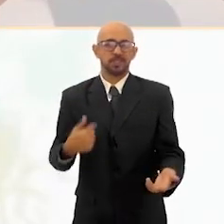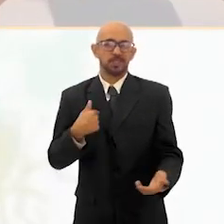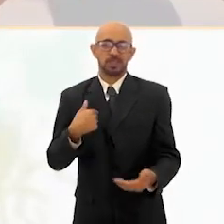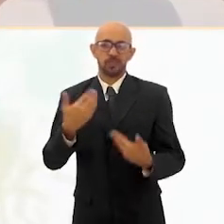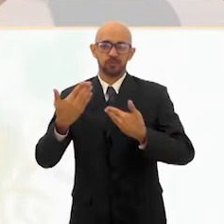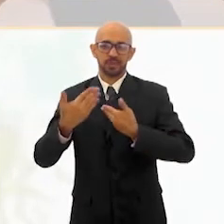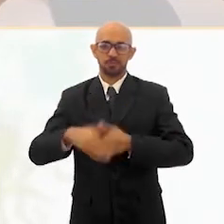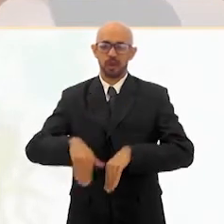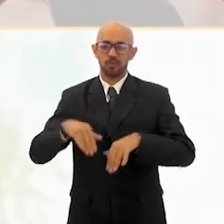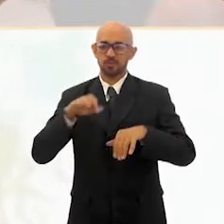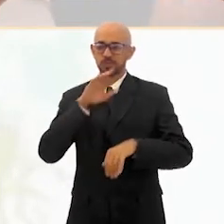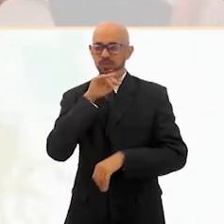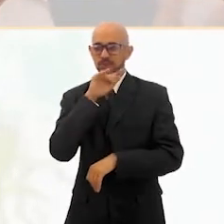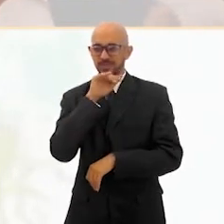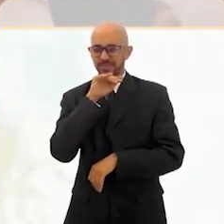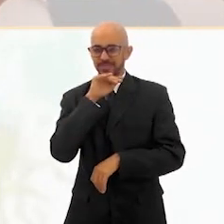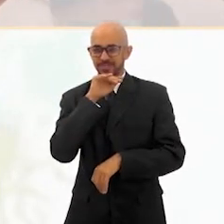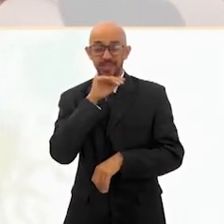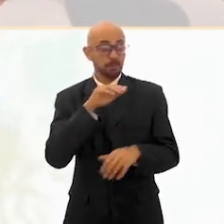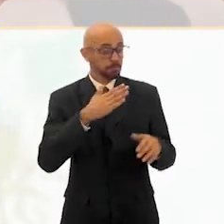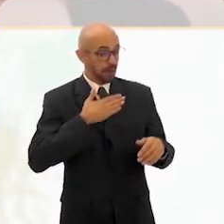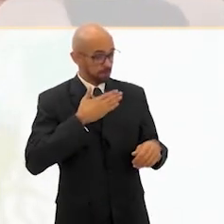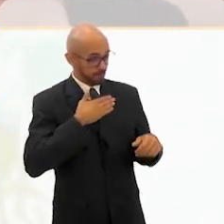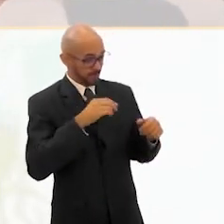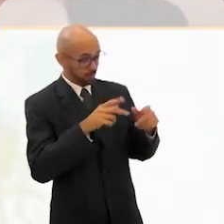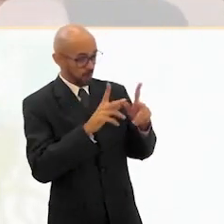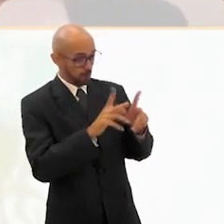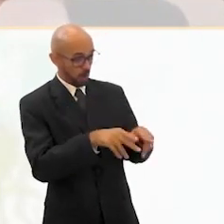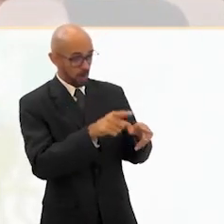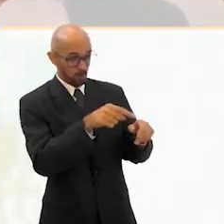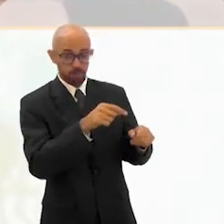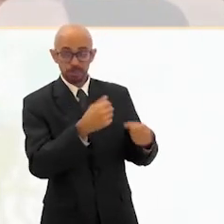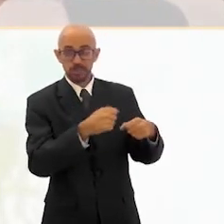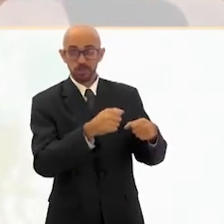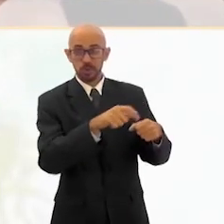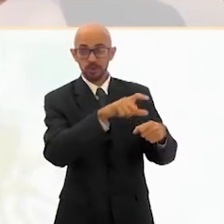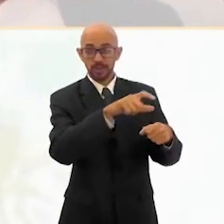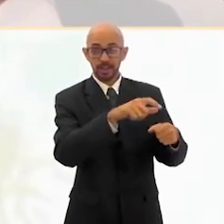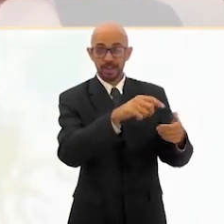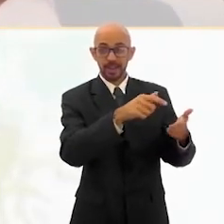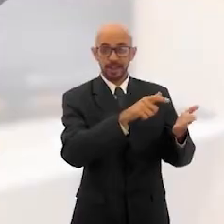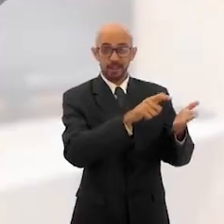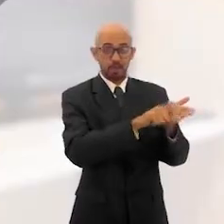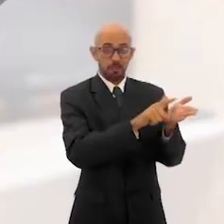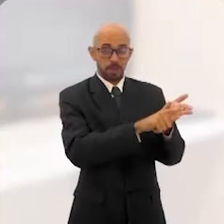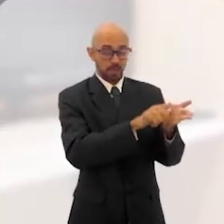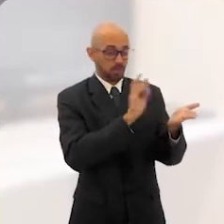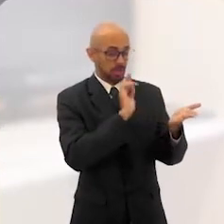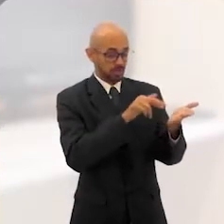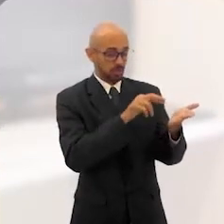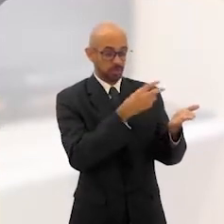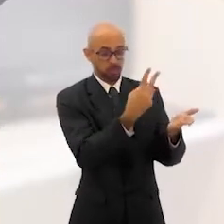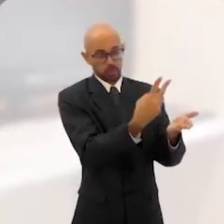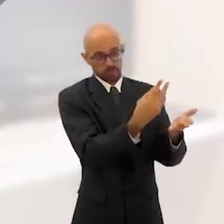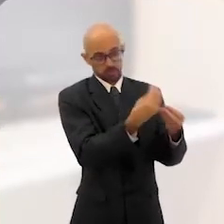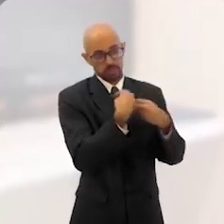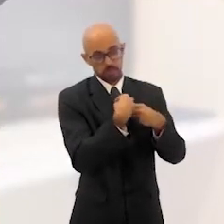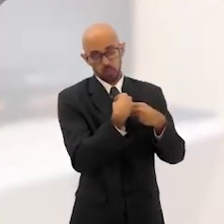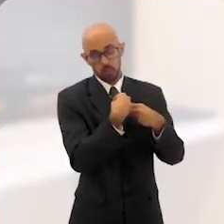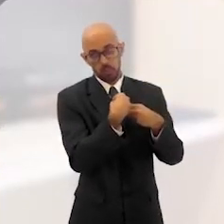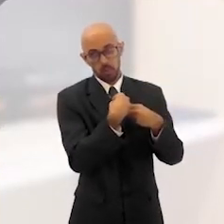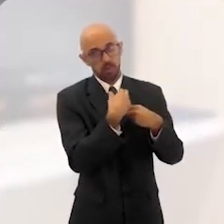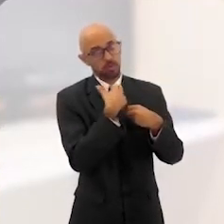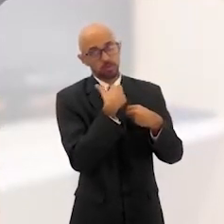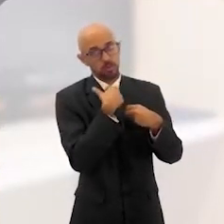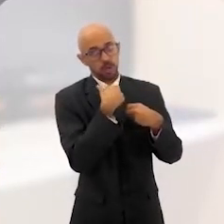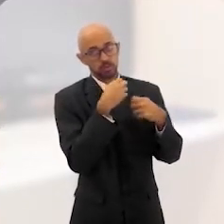aconteceu a mal na mesma prova. coisa comigo. Fui muito mal Tiveram na que me prova. dar dois cartões de respostas, né? E aí a mulher falou: olha, eu não